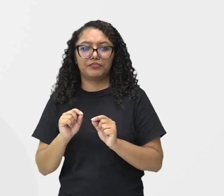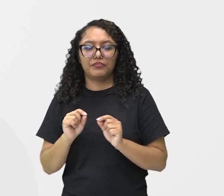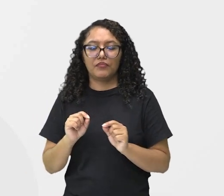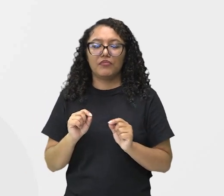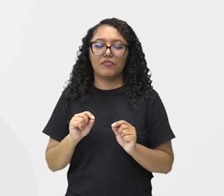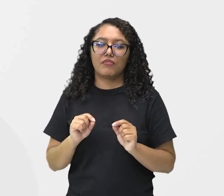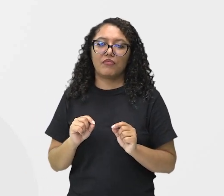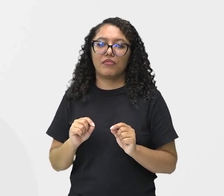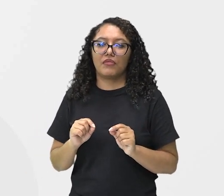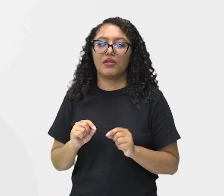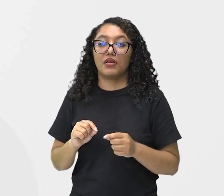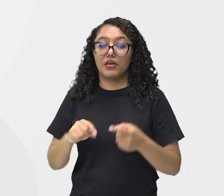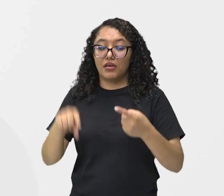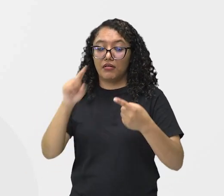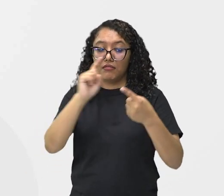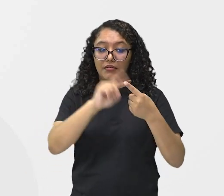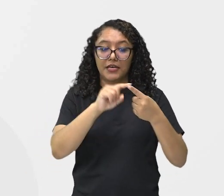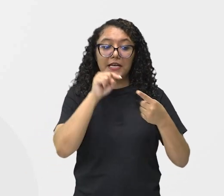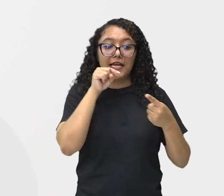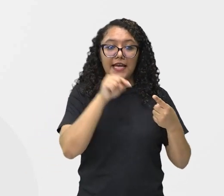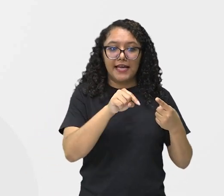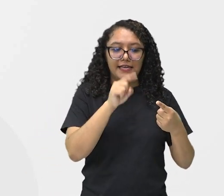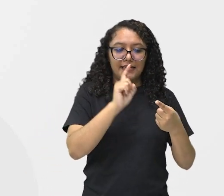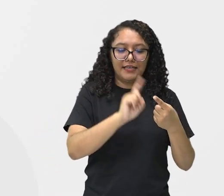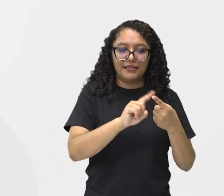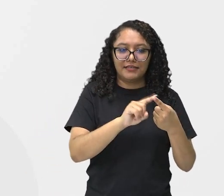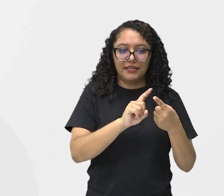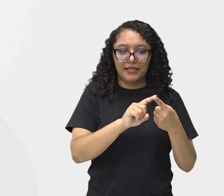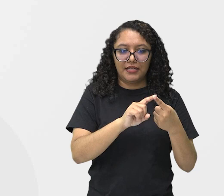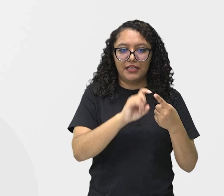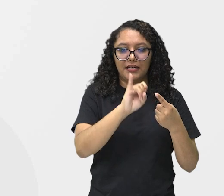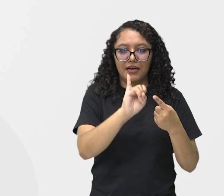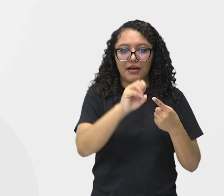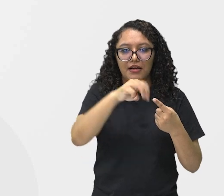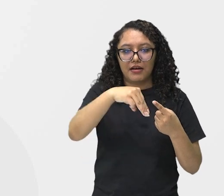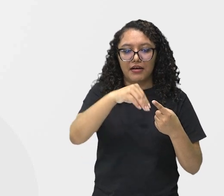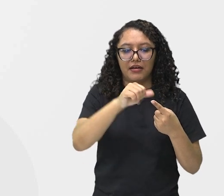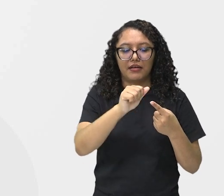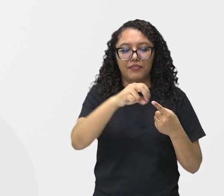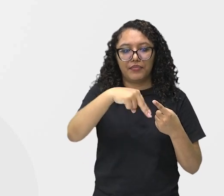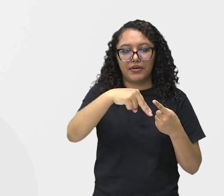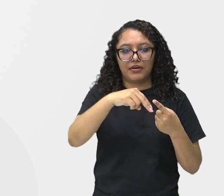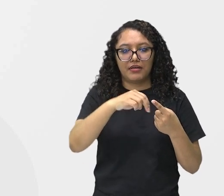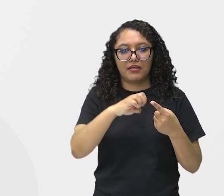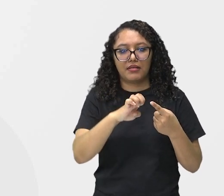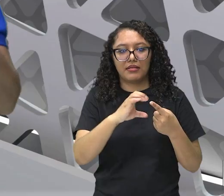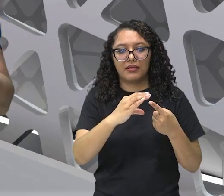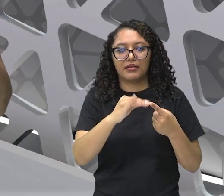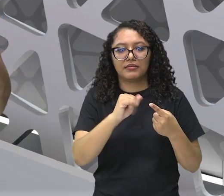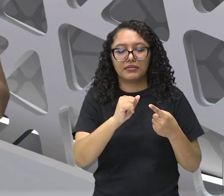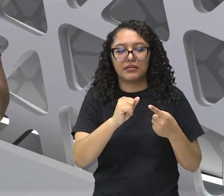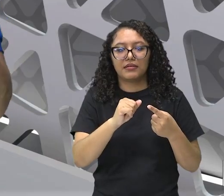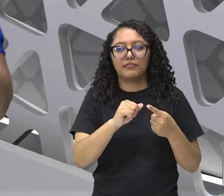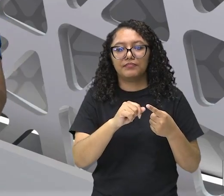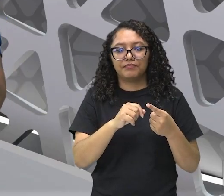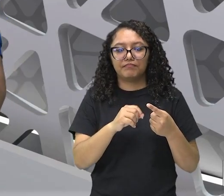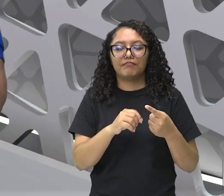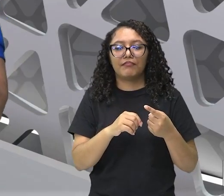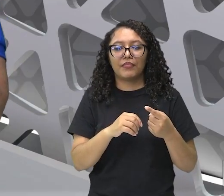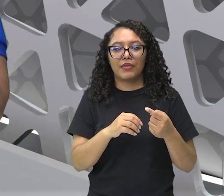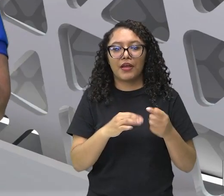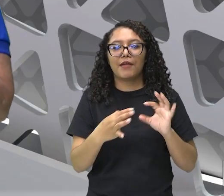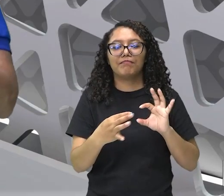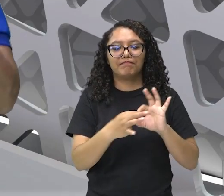da realidade imanente é muito presente na vida humana, na realidade que se vive